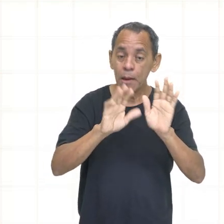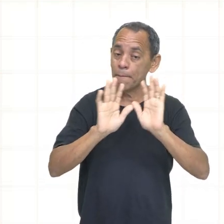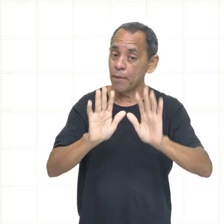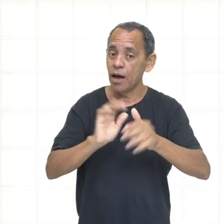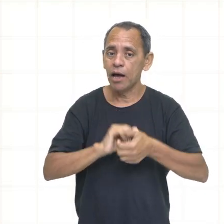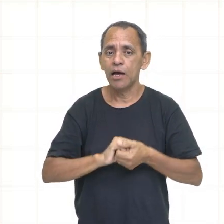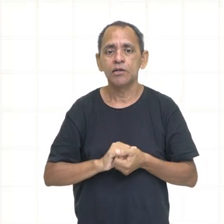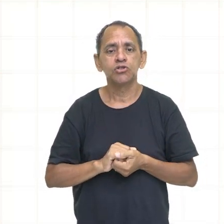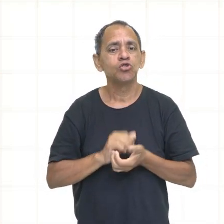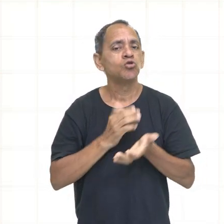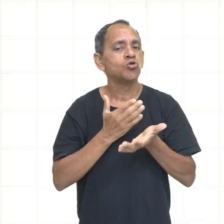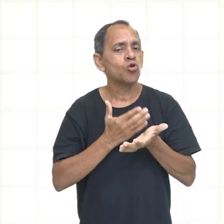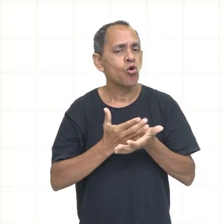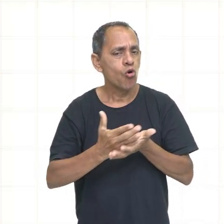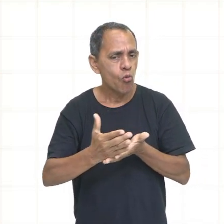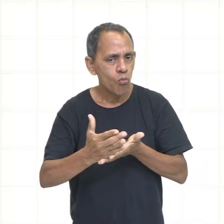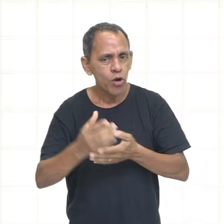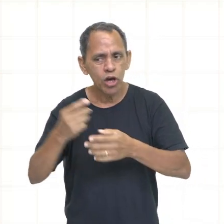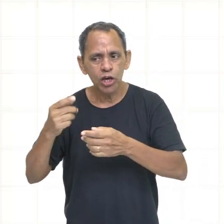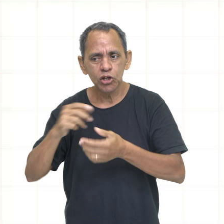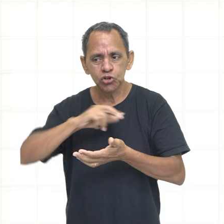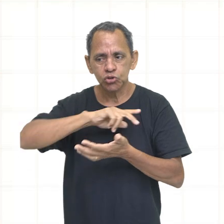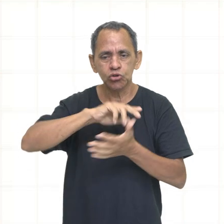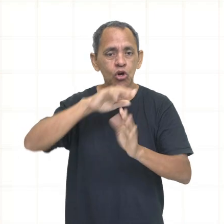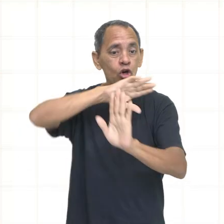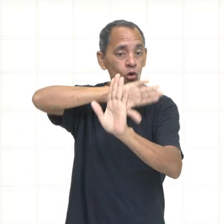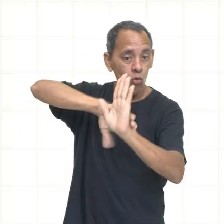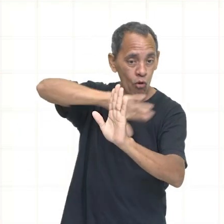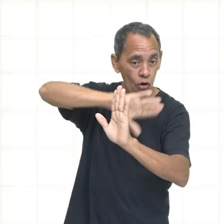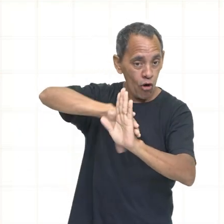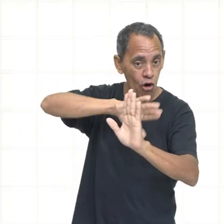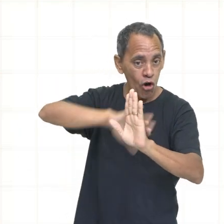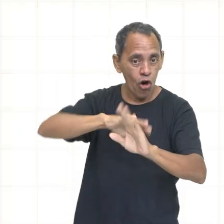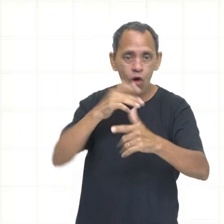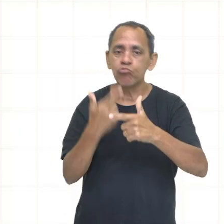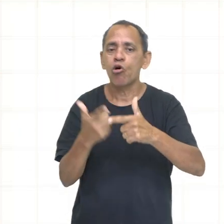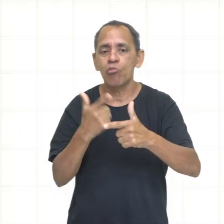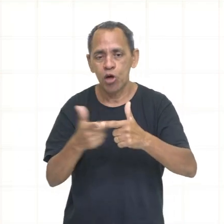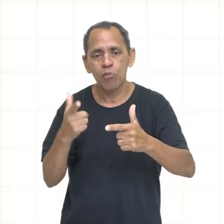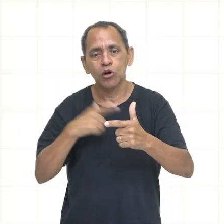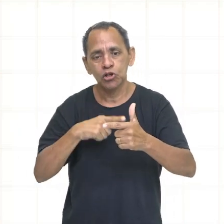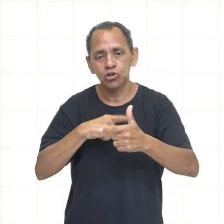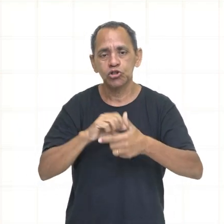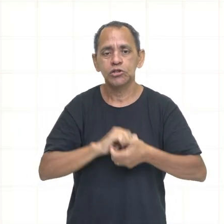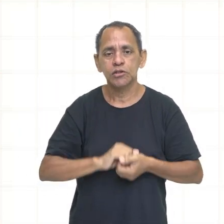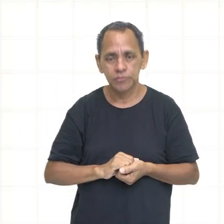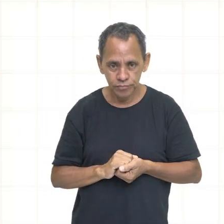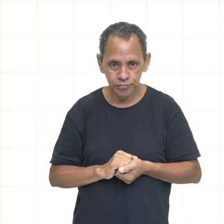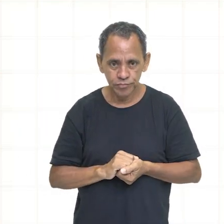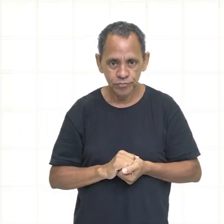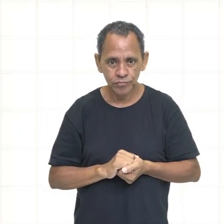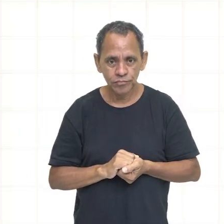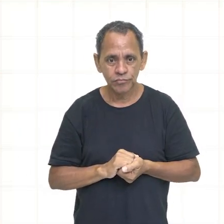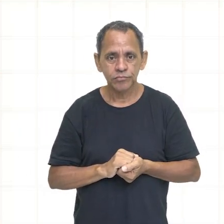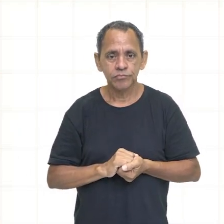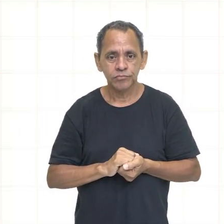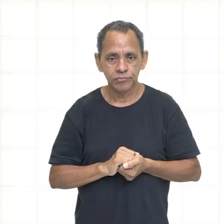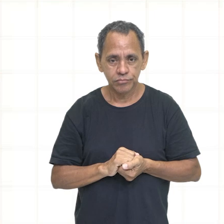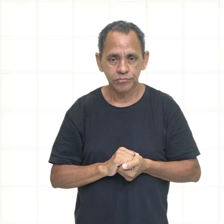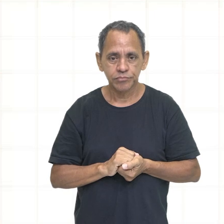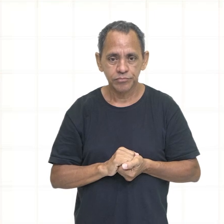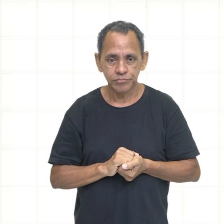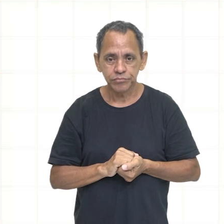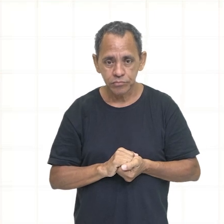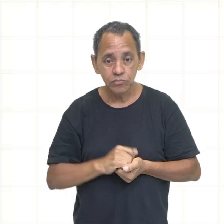surgindo entre essas potências, com todo o clima hostil, era óbvio que a eclosão de uma guerra era inevitável. Então, o que os países